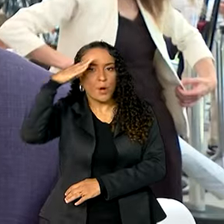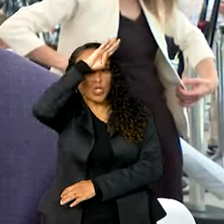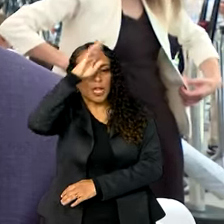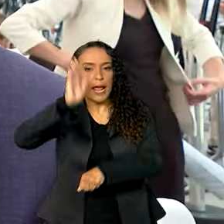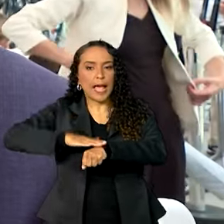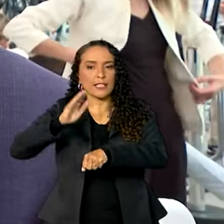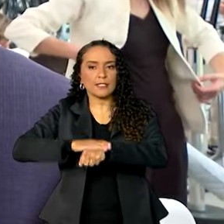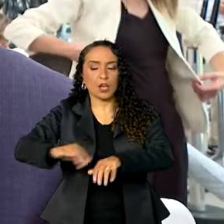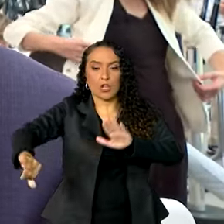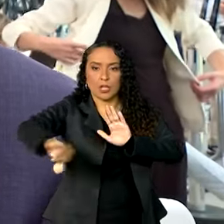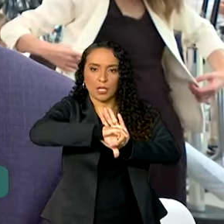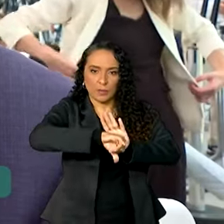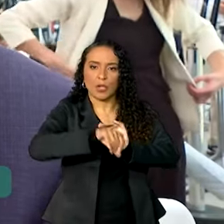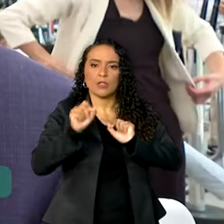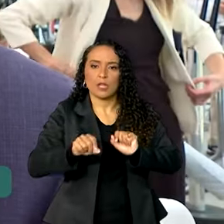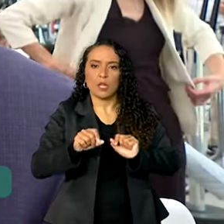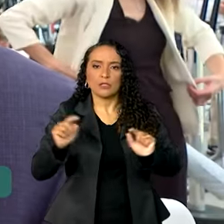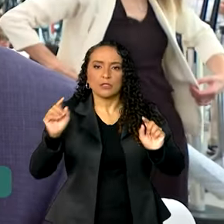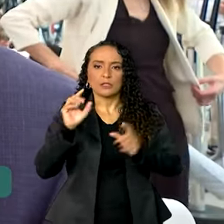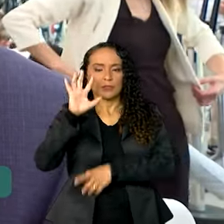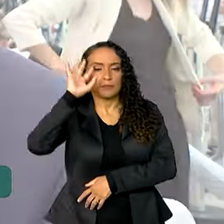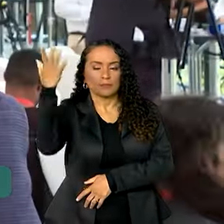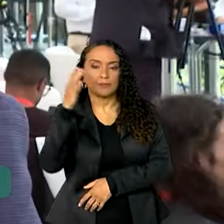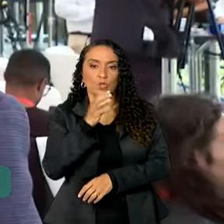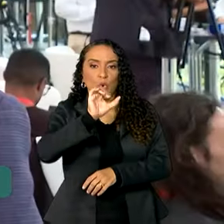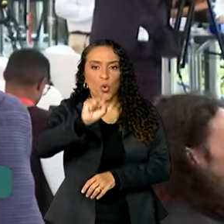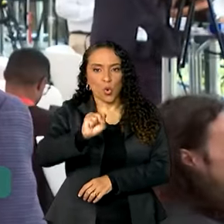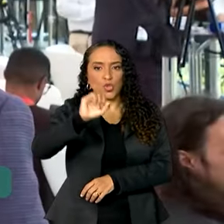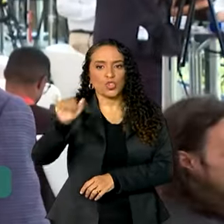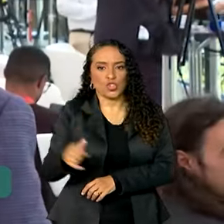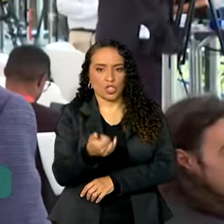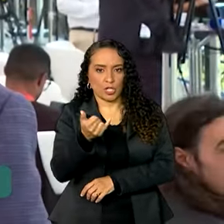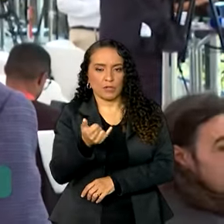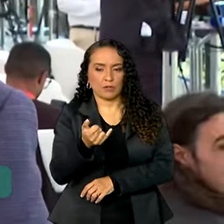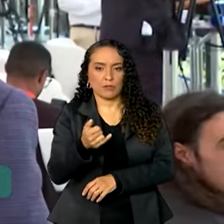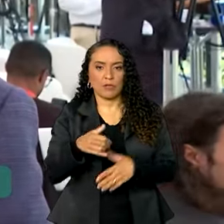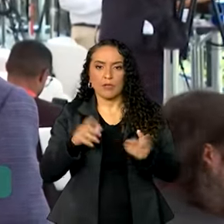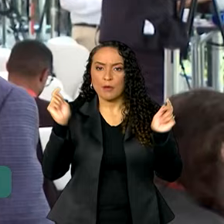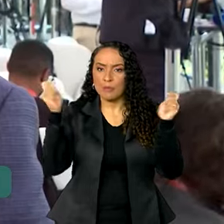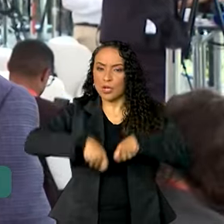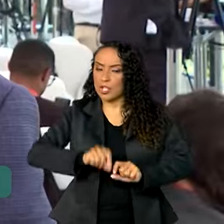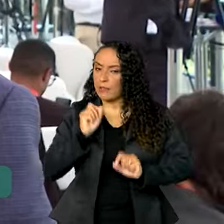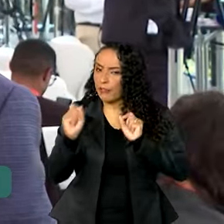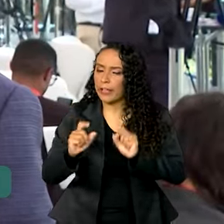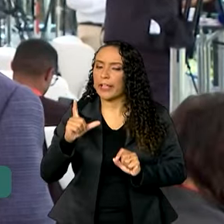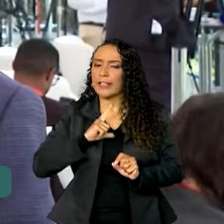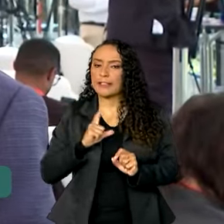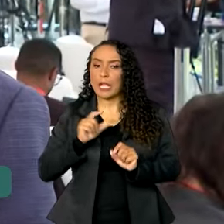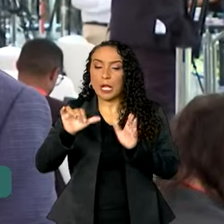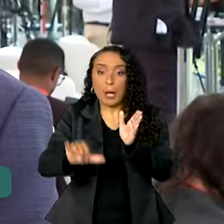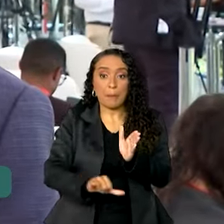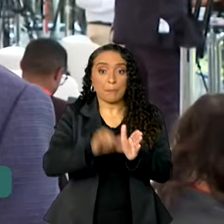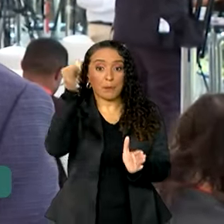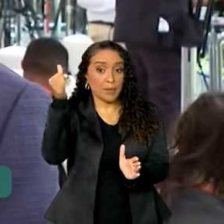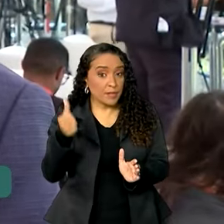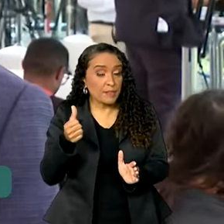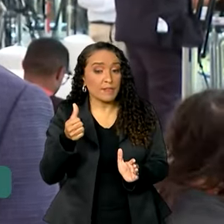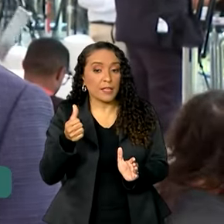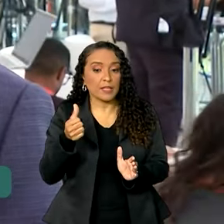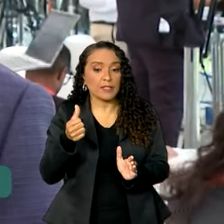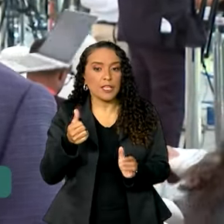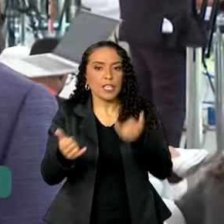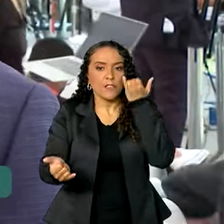ação criminosa que culminou com o dia 8 de janeiro. Provavelmente, nós temos aí pela primeira vez